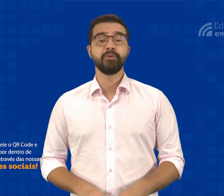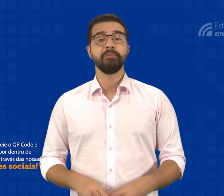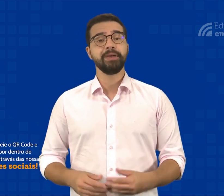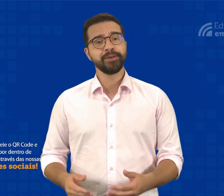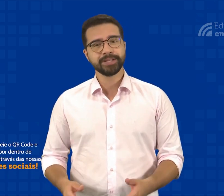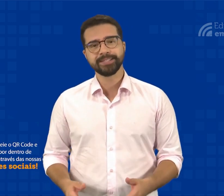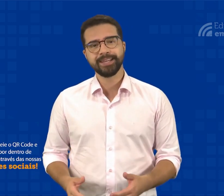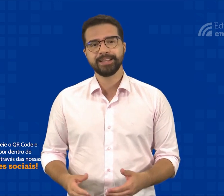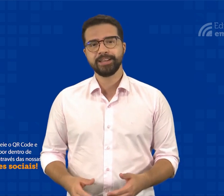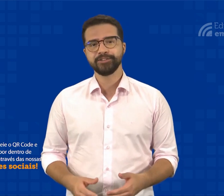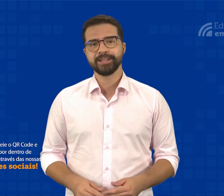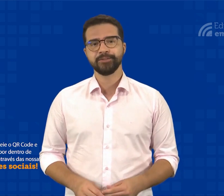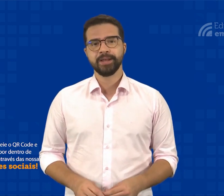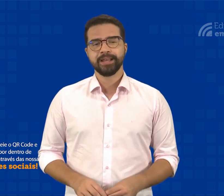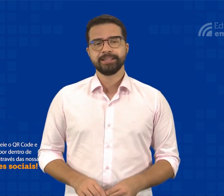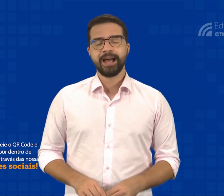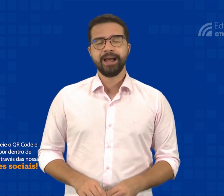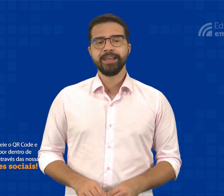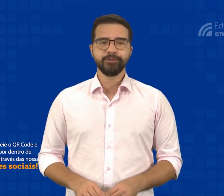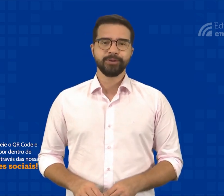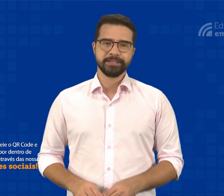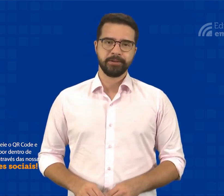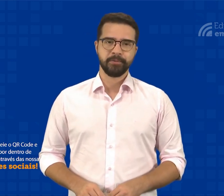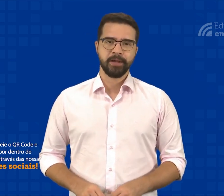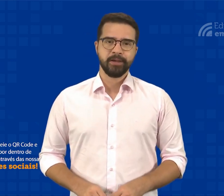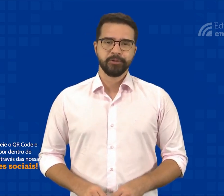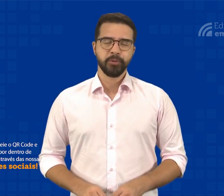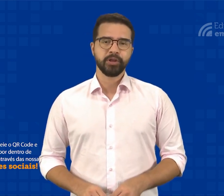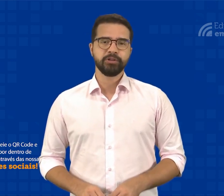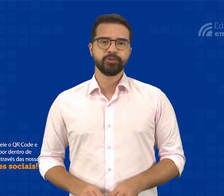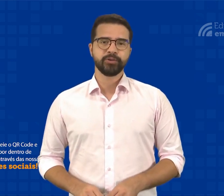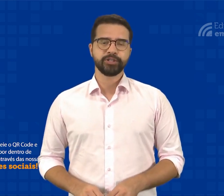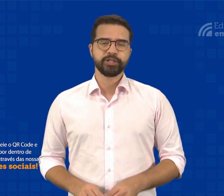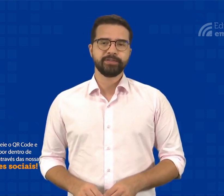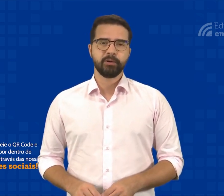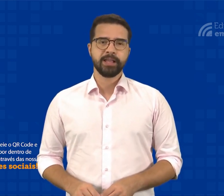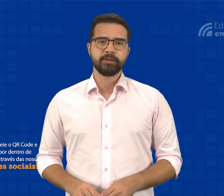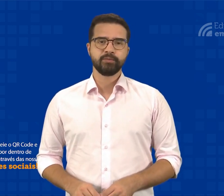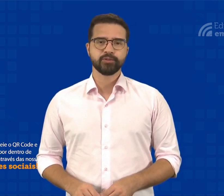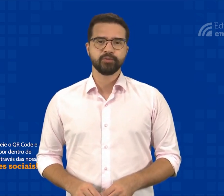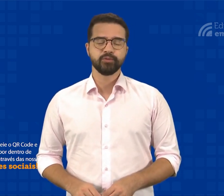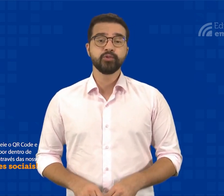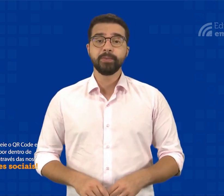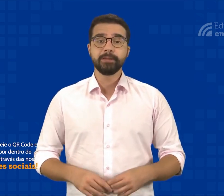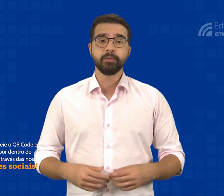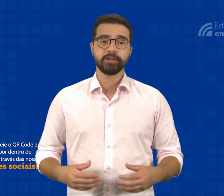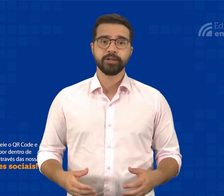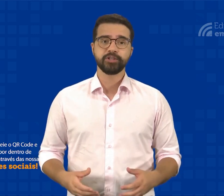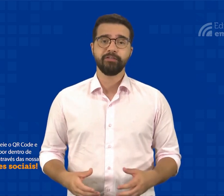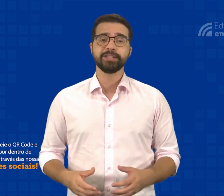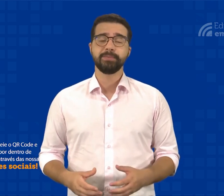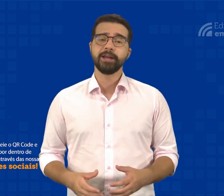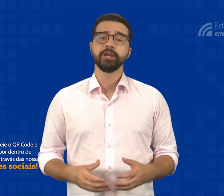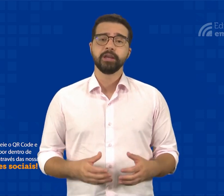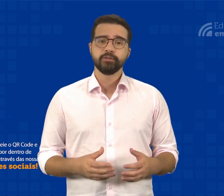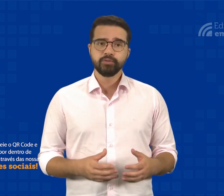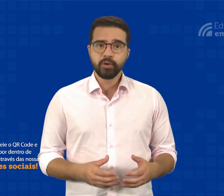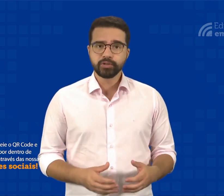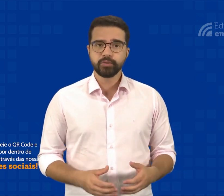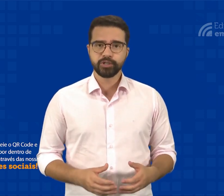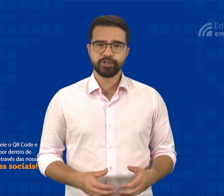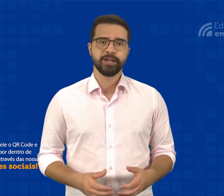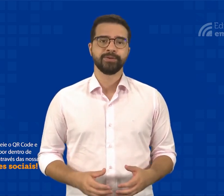Estado por meio da Secretaria de Estado da Educação. No programa de hoje a gente vai abordar um assunto super importante que faz parte